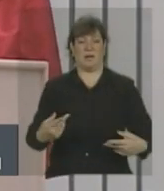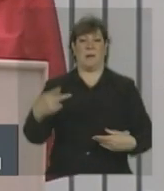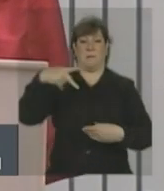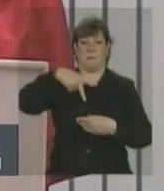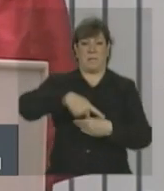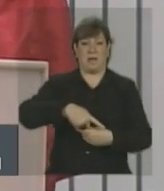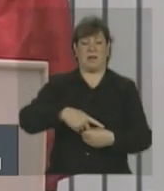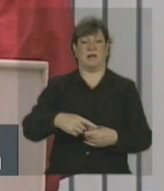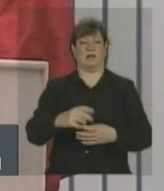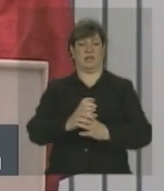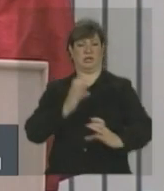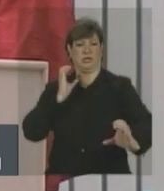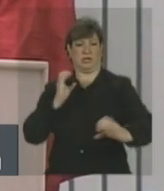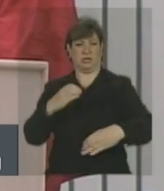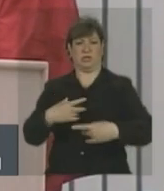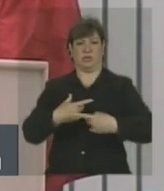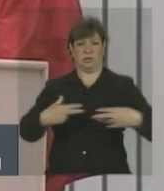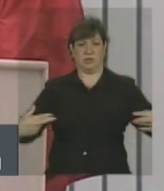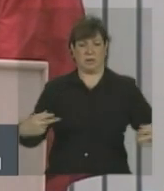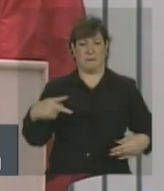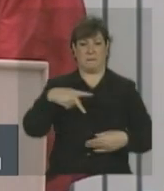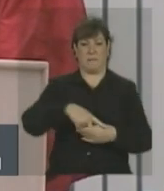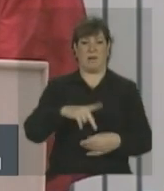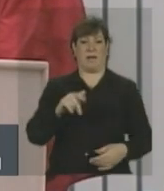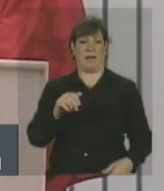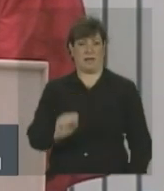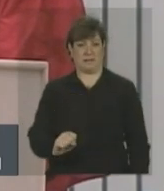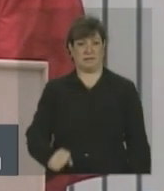petroquímico, o de engenharia e o de petróleo e gás.